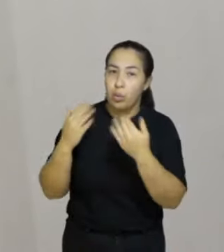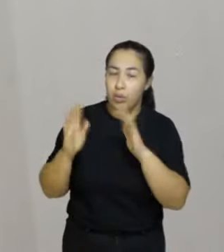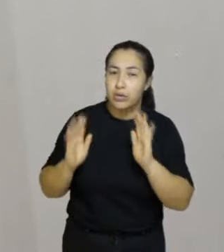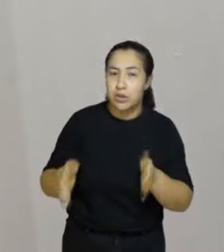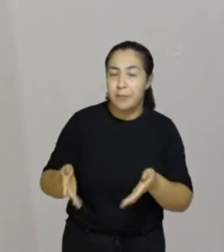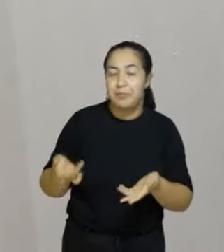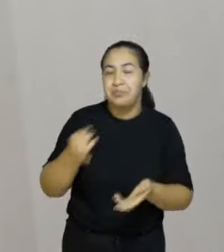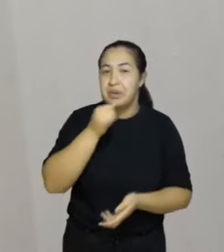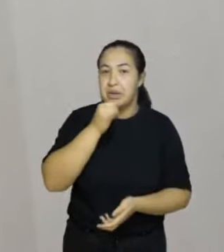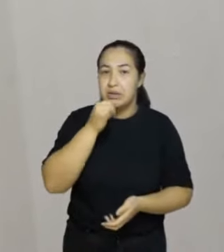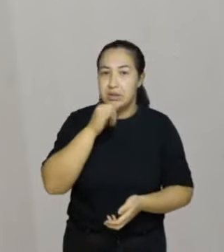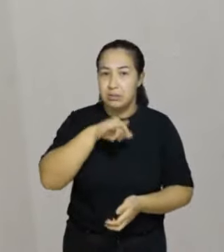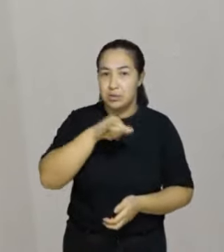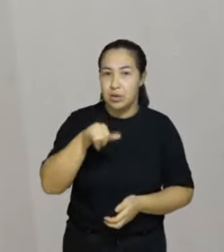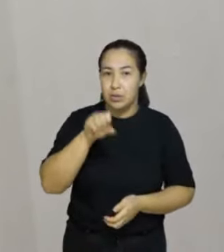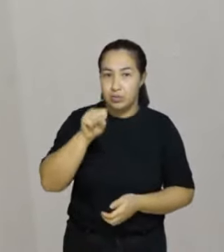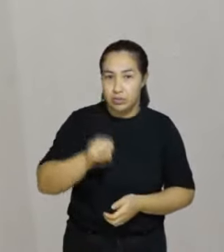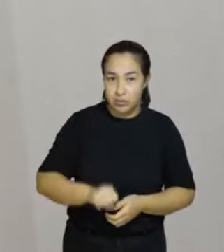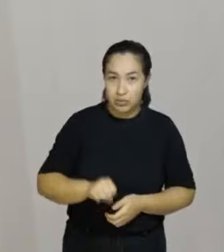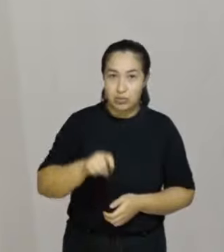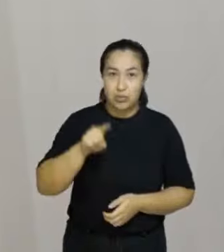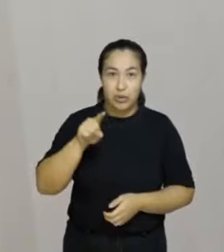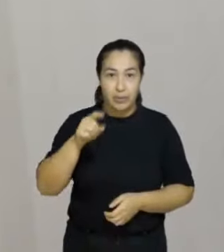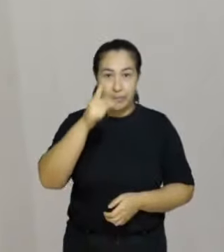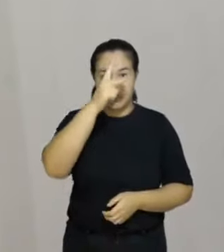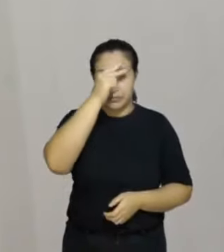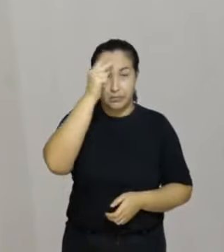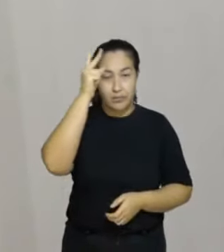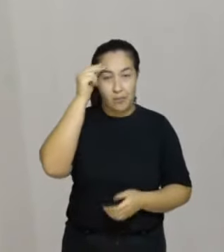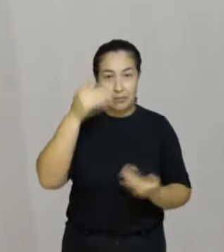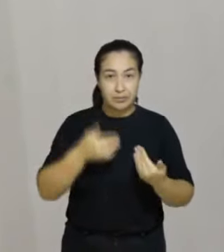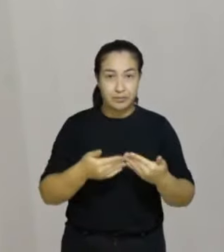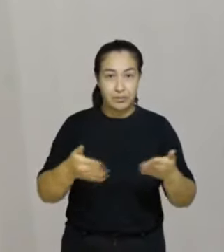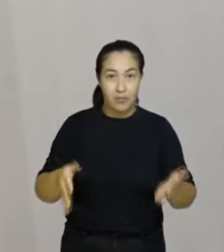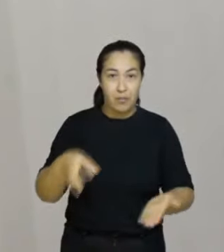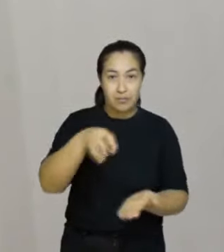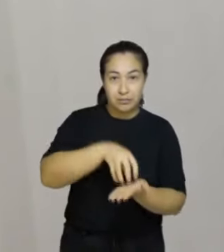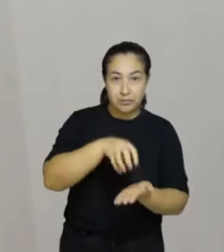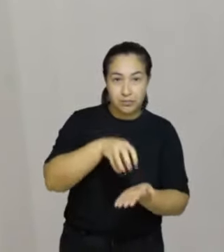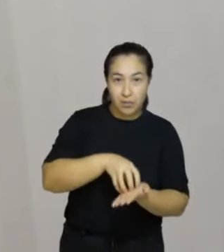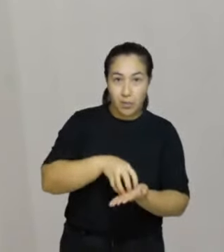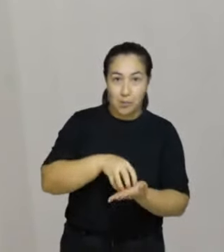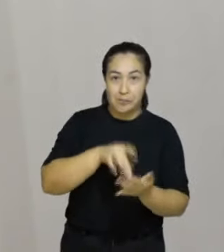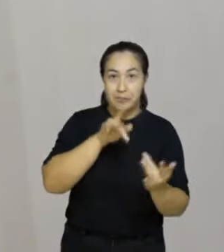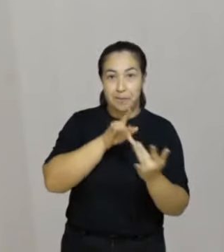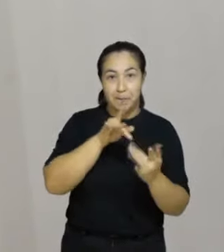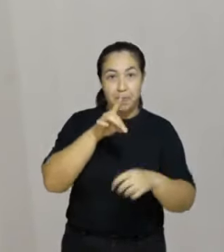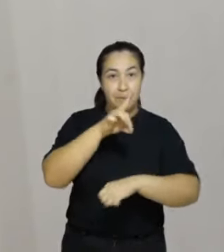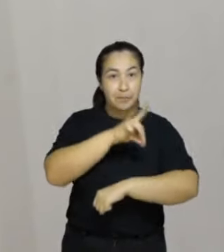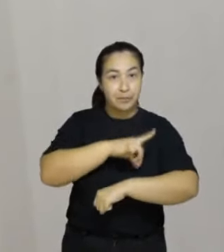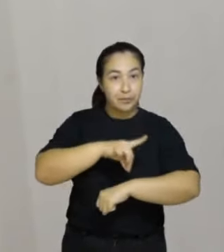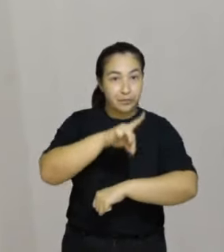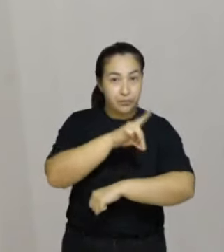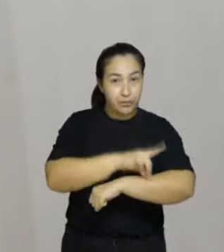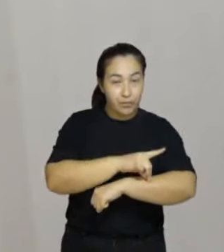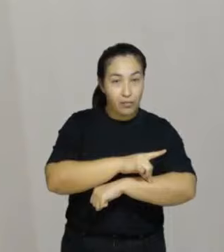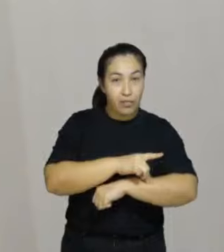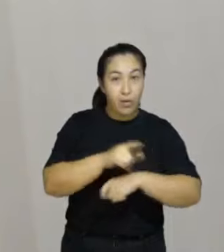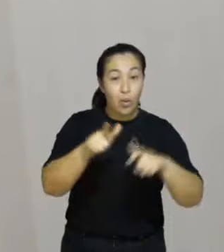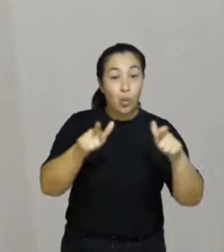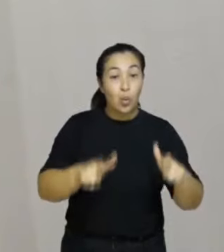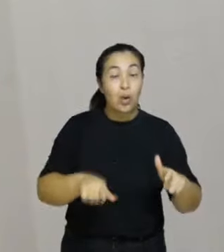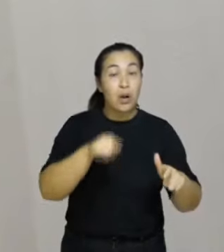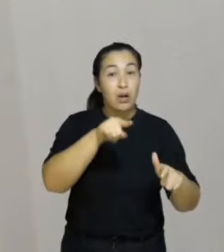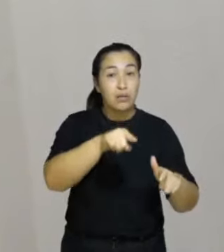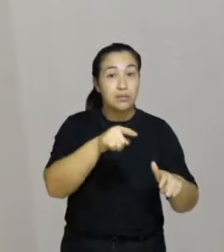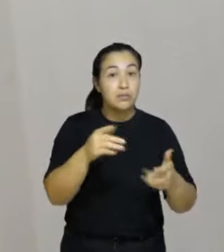Jaraguá do Sul, a Prefeitura abriu um centro de atendimento da dengue. No local, a